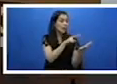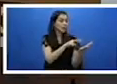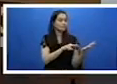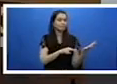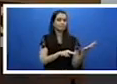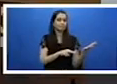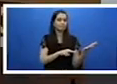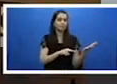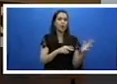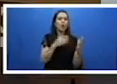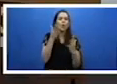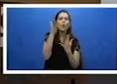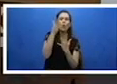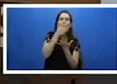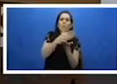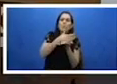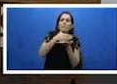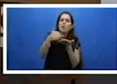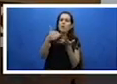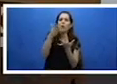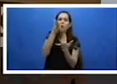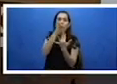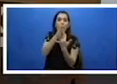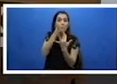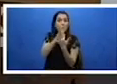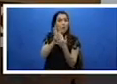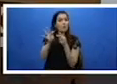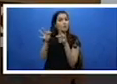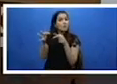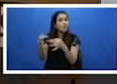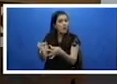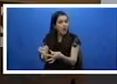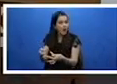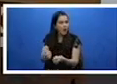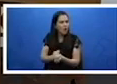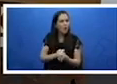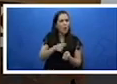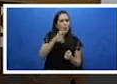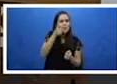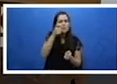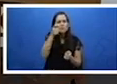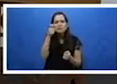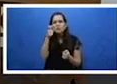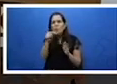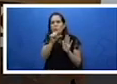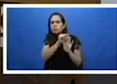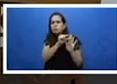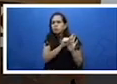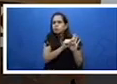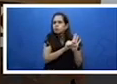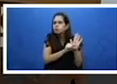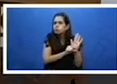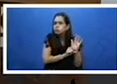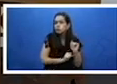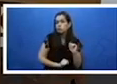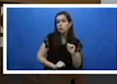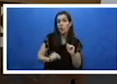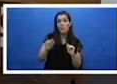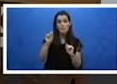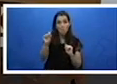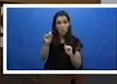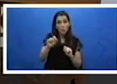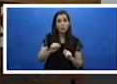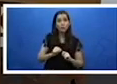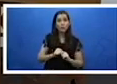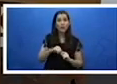o meio, lê o fim, verifique cada parágrafo, sinal de pontuação, tá?